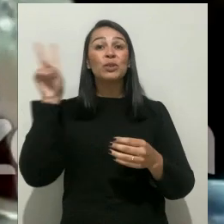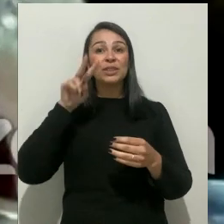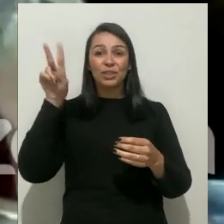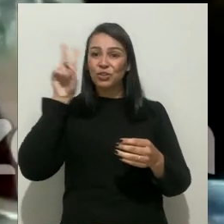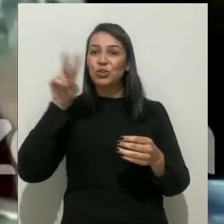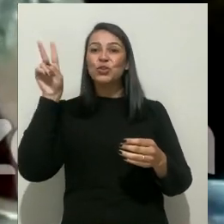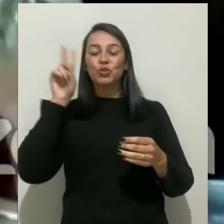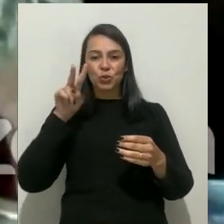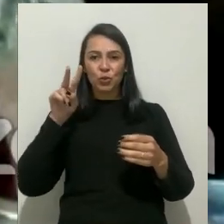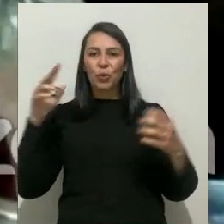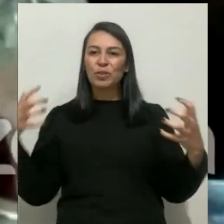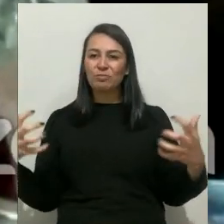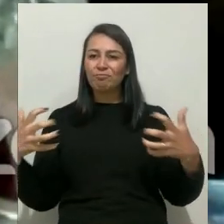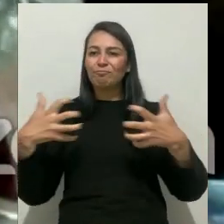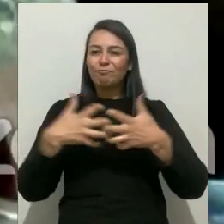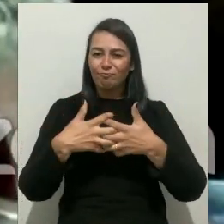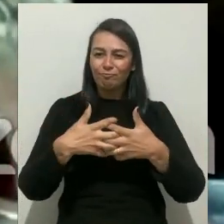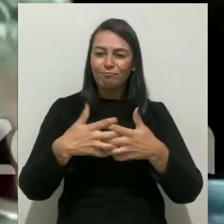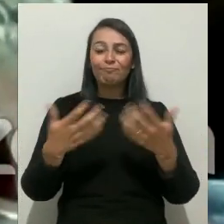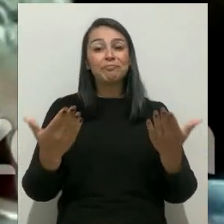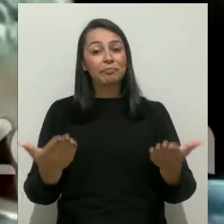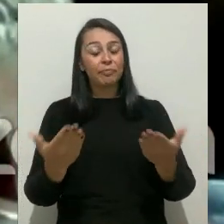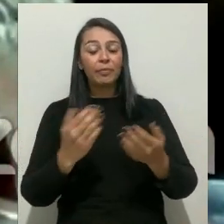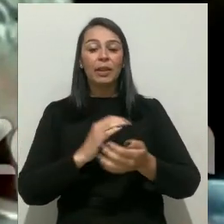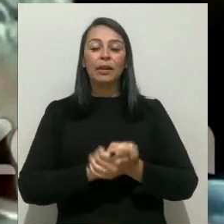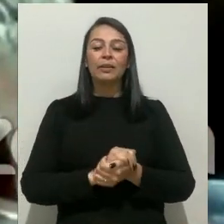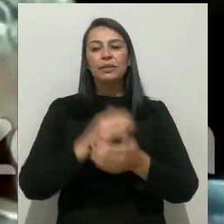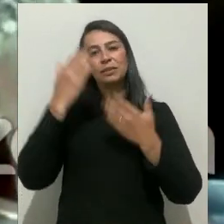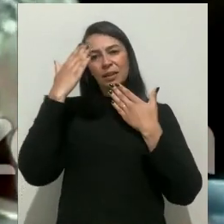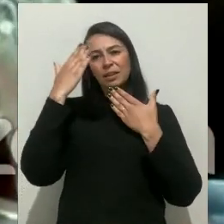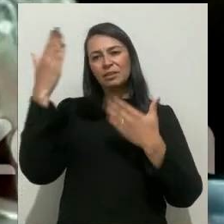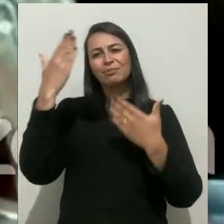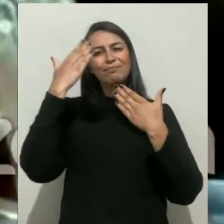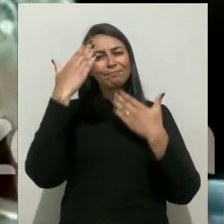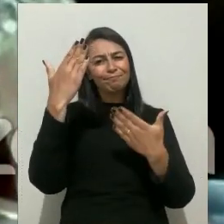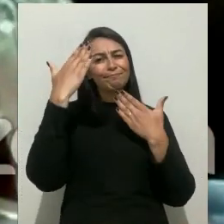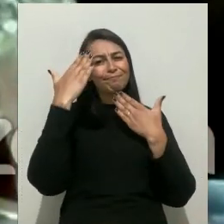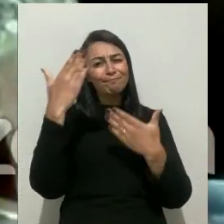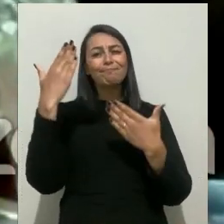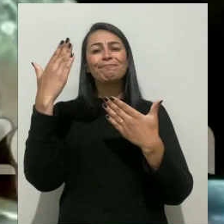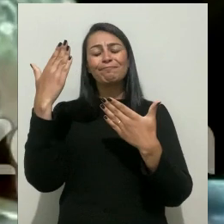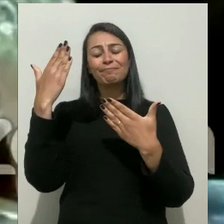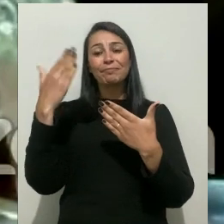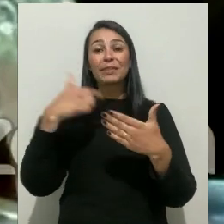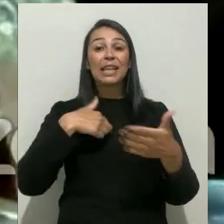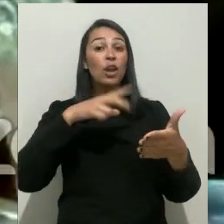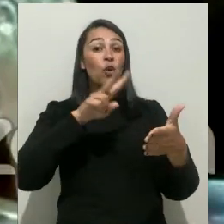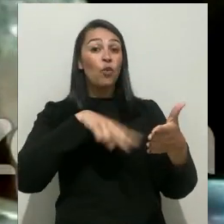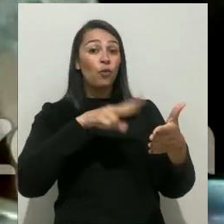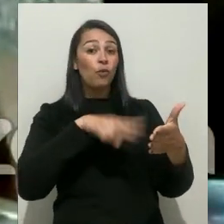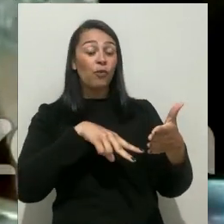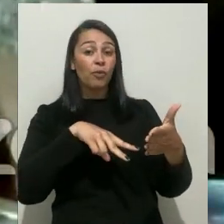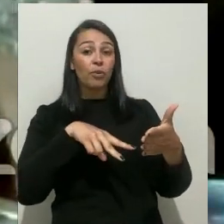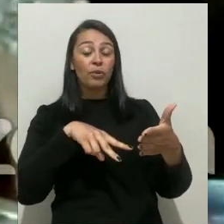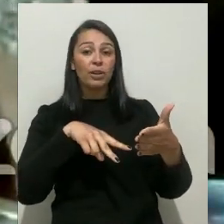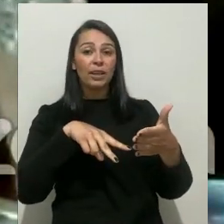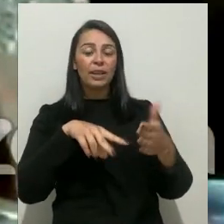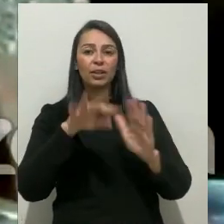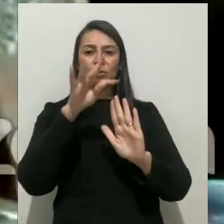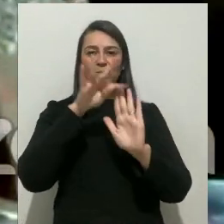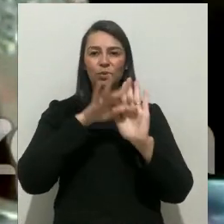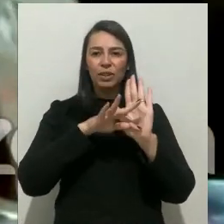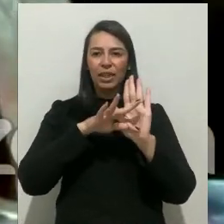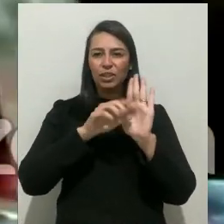enfim, de tudo, né? Então, é isso, assim, gratidão, gratidão, gratidão. Eu vou ler um